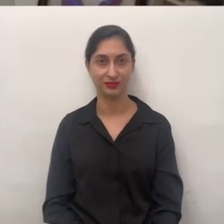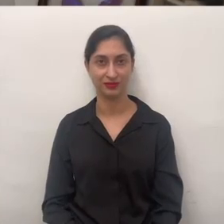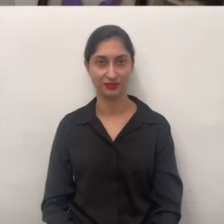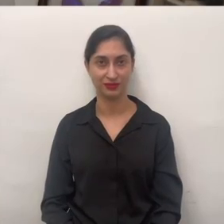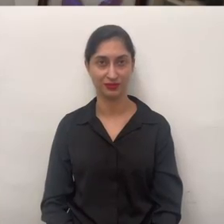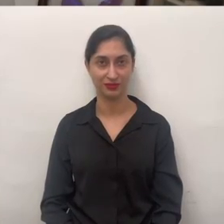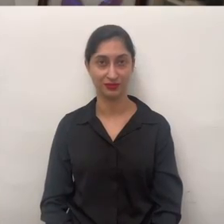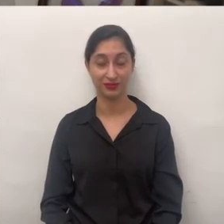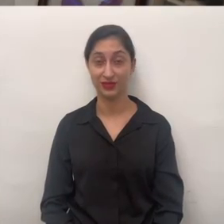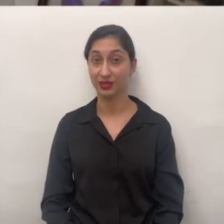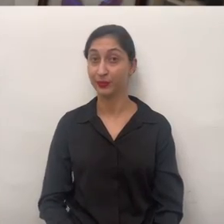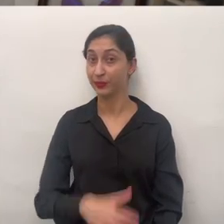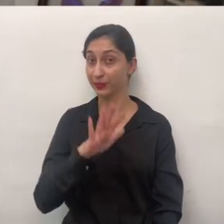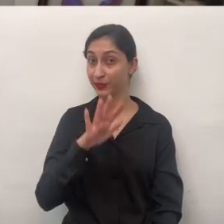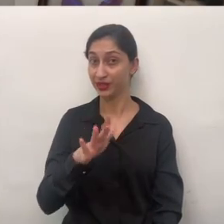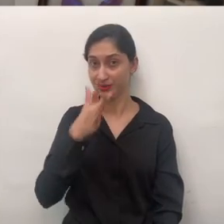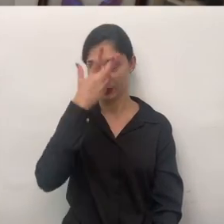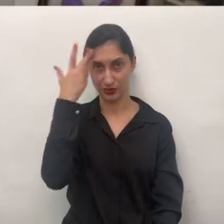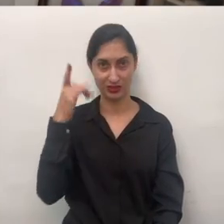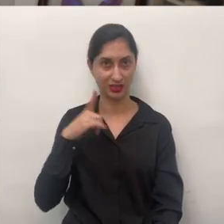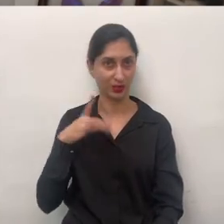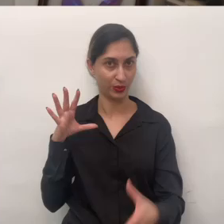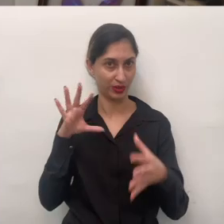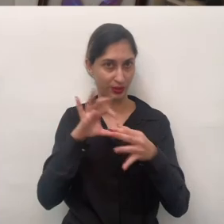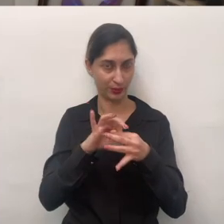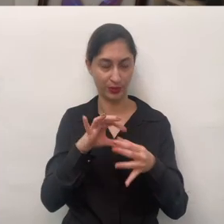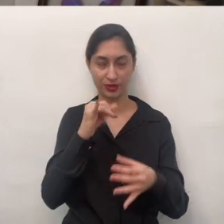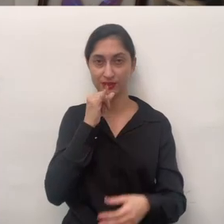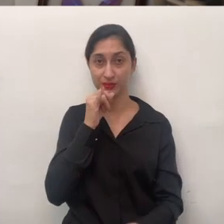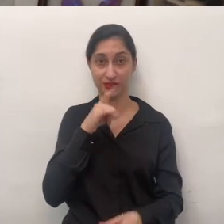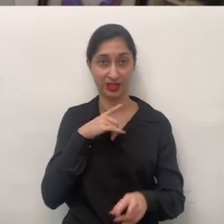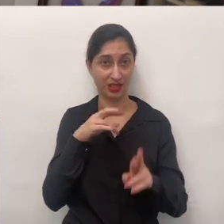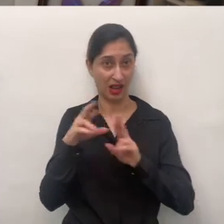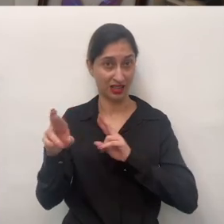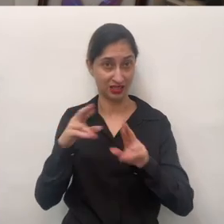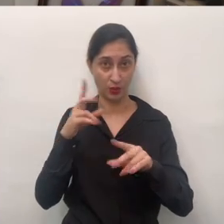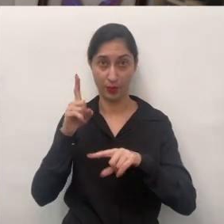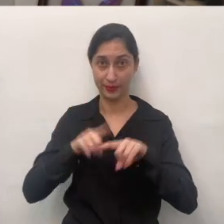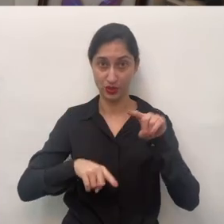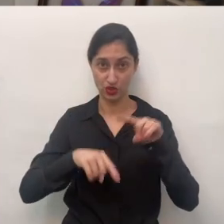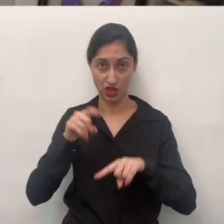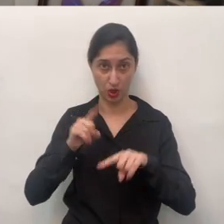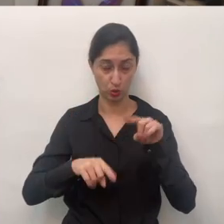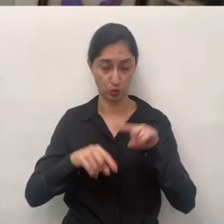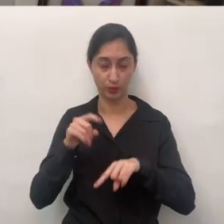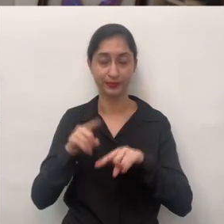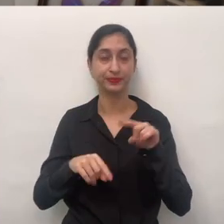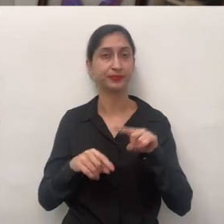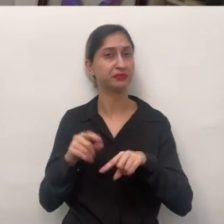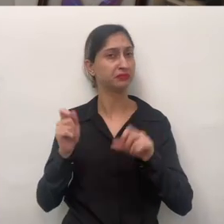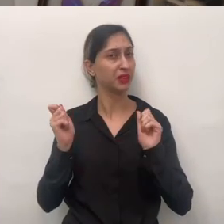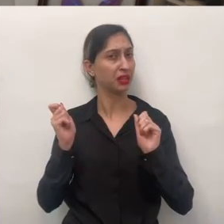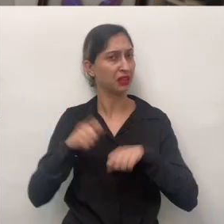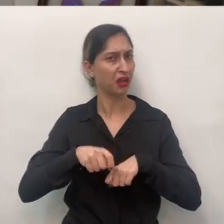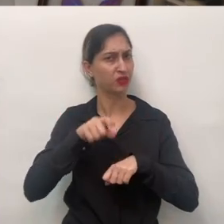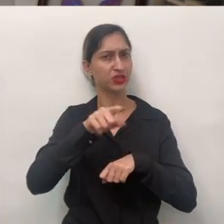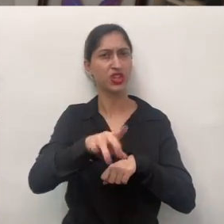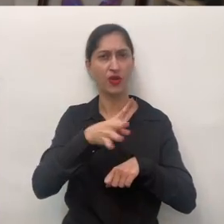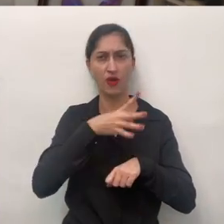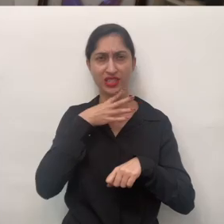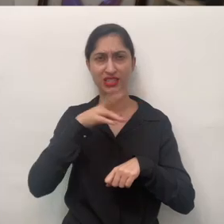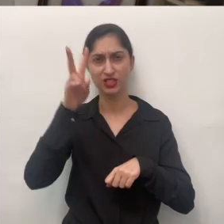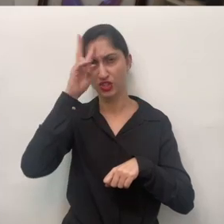Mas as pessoas têm uma conexão, a partir da convivência com o objeto, ele te leva